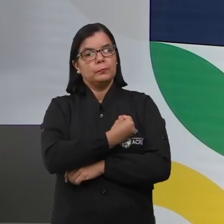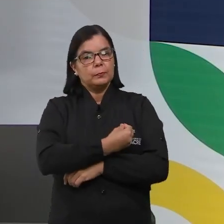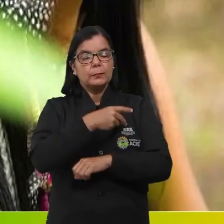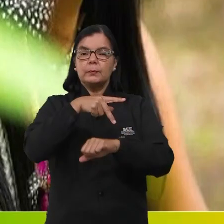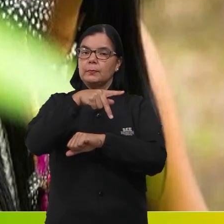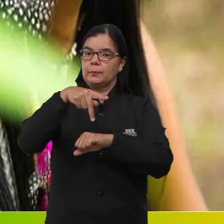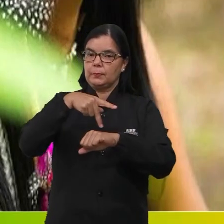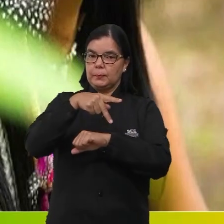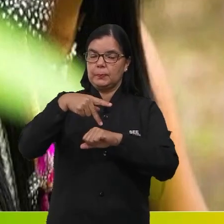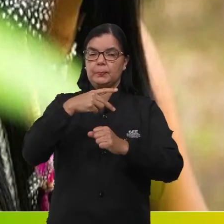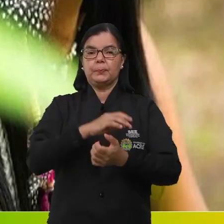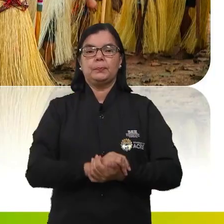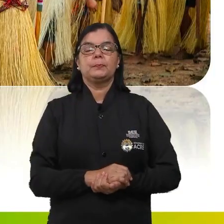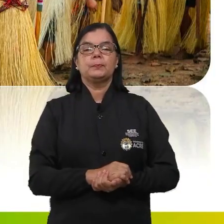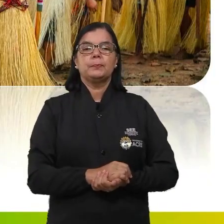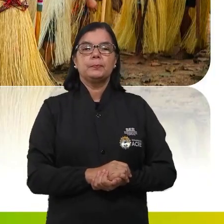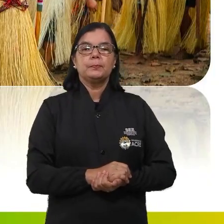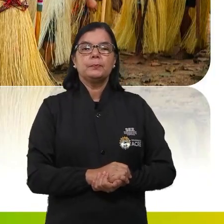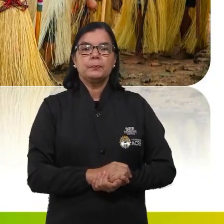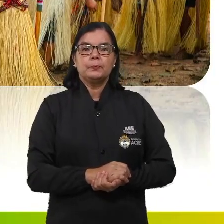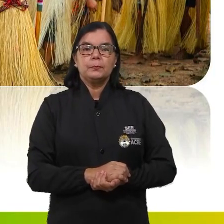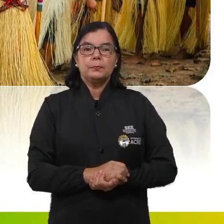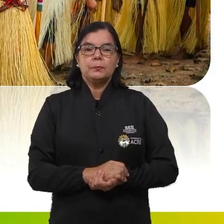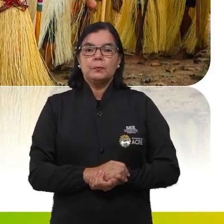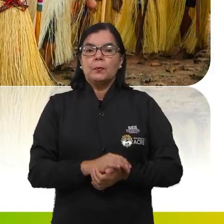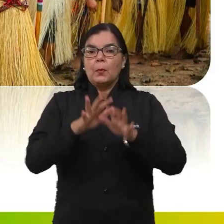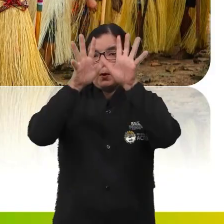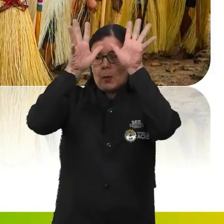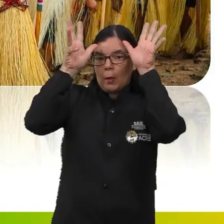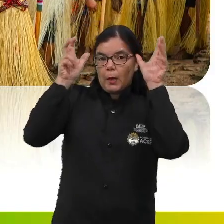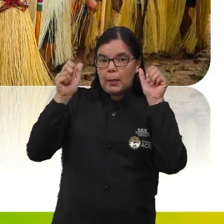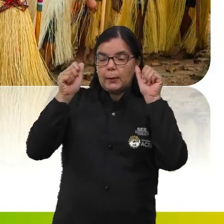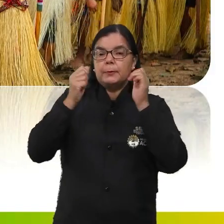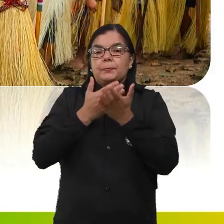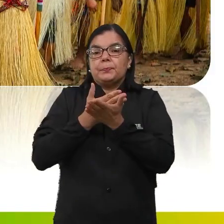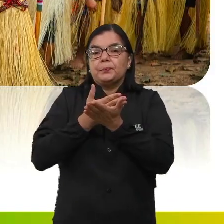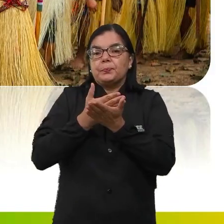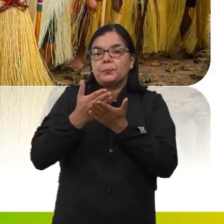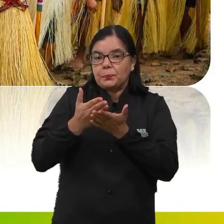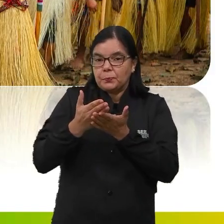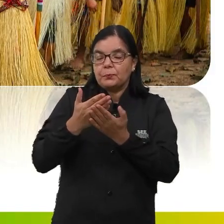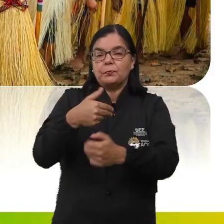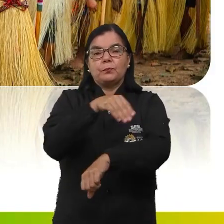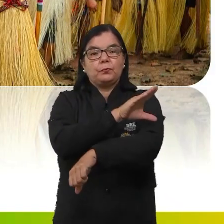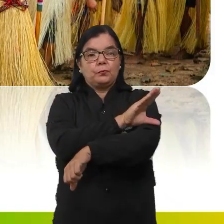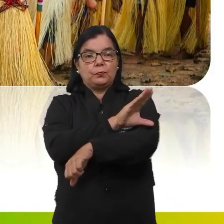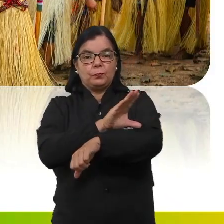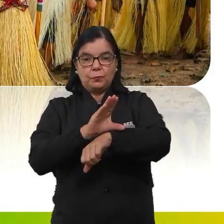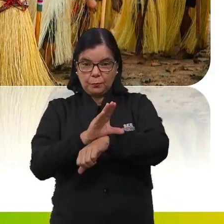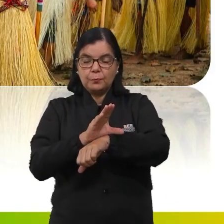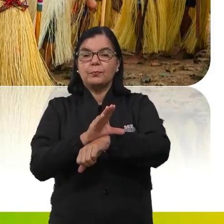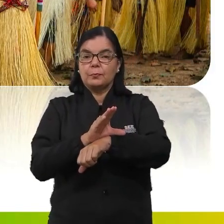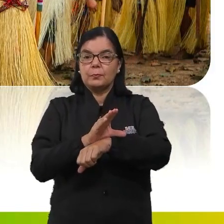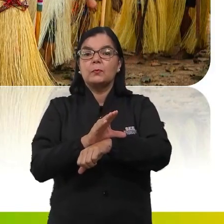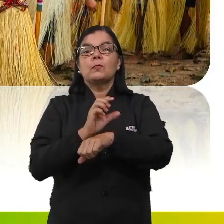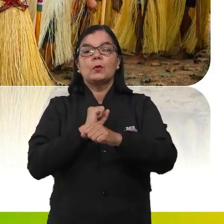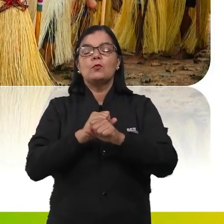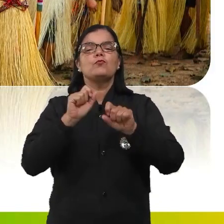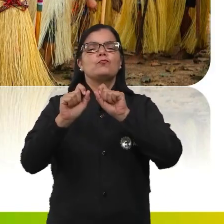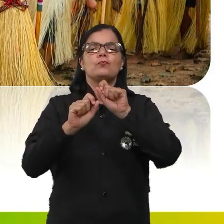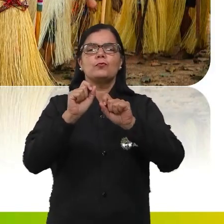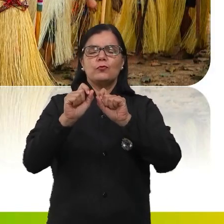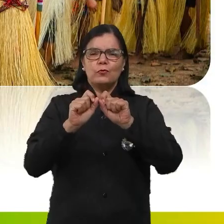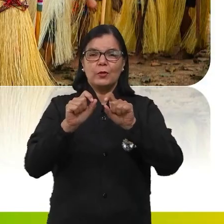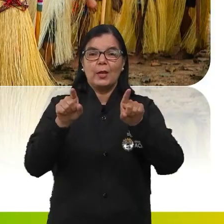Vamos acompanhar então aí. O Acre, ele é berço de culturas ancestrais. Então,